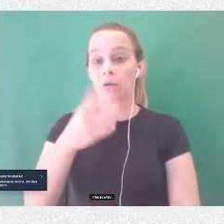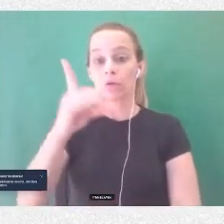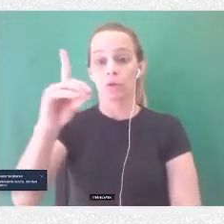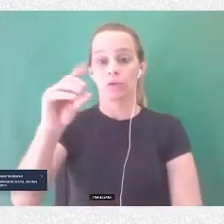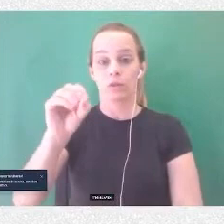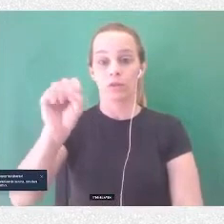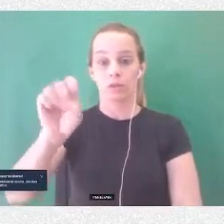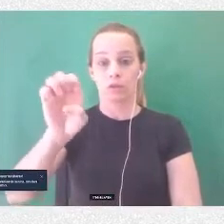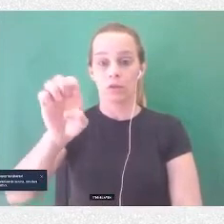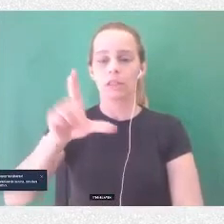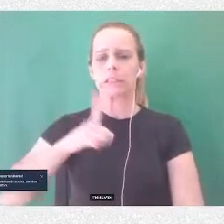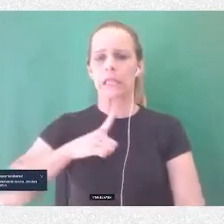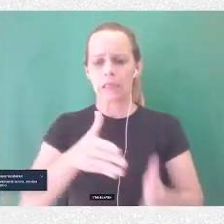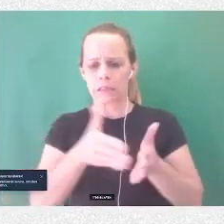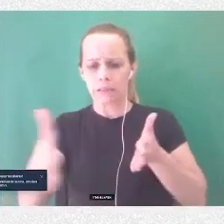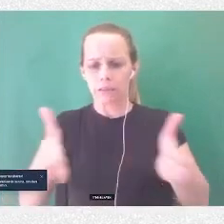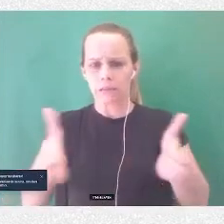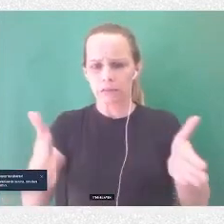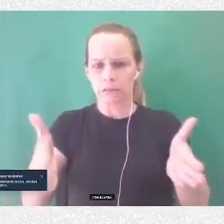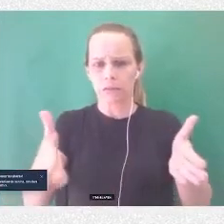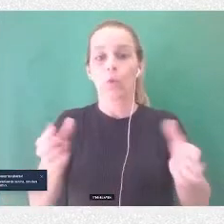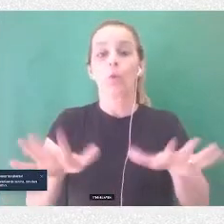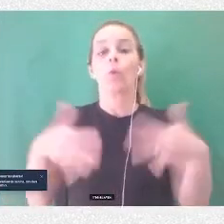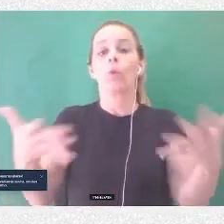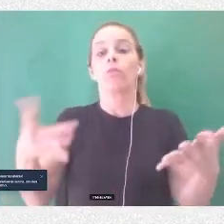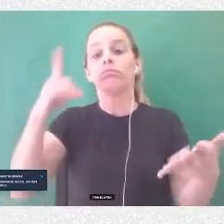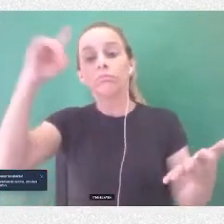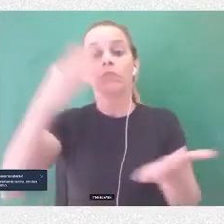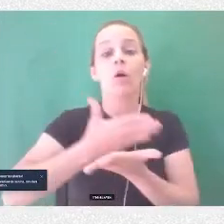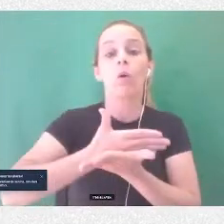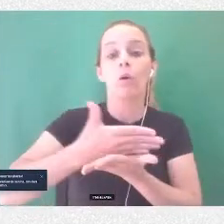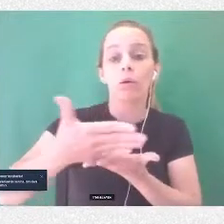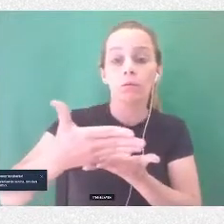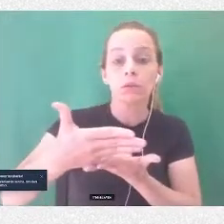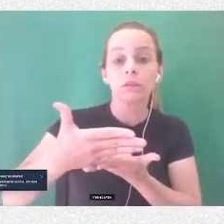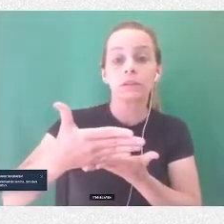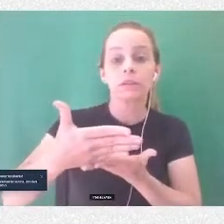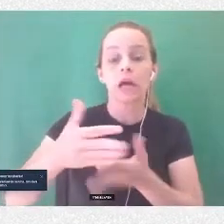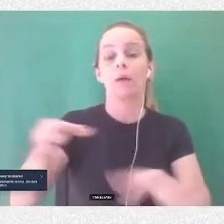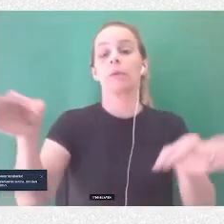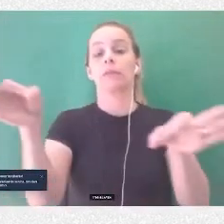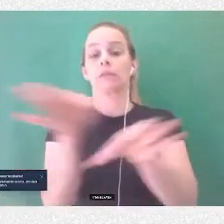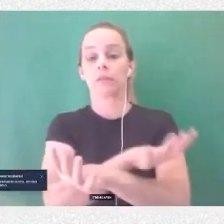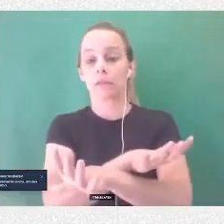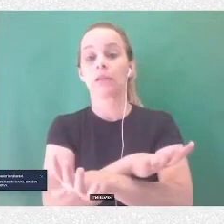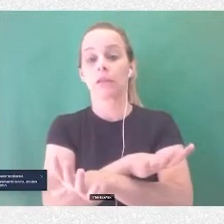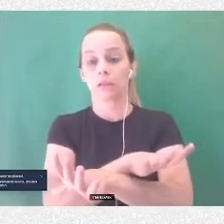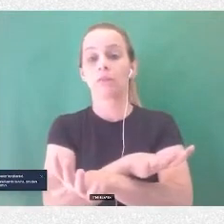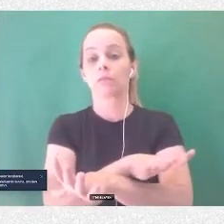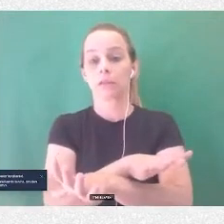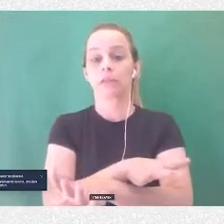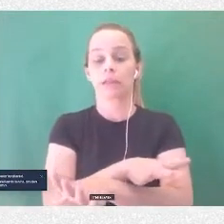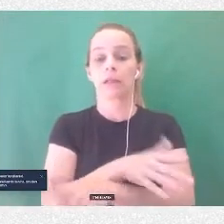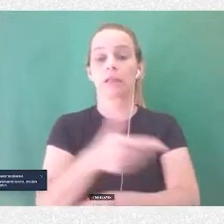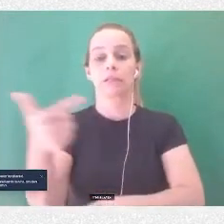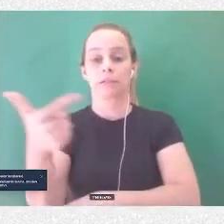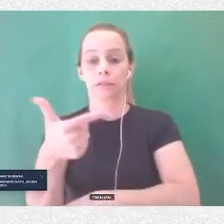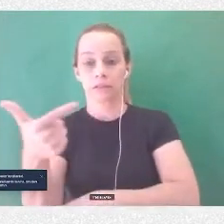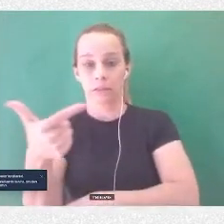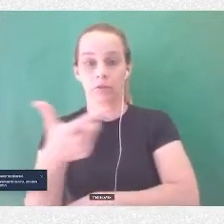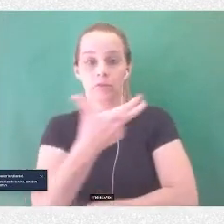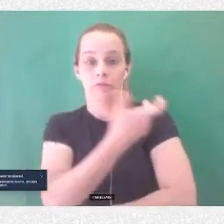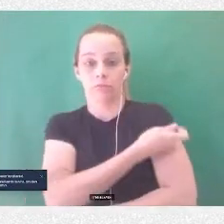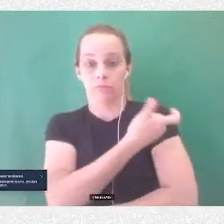previsão para essa vacinação de segunda dose começar, para que haja um término também com relação a essa segunda aplicação na